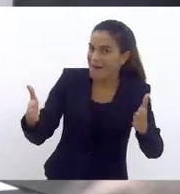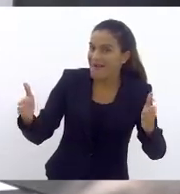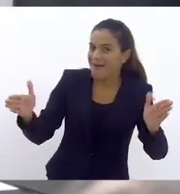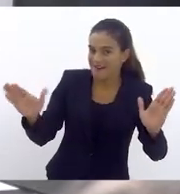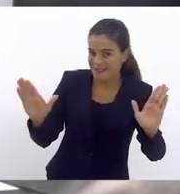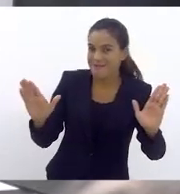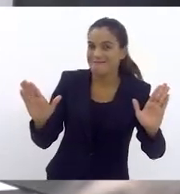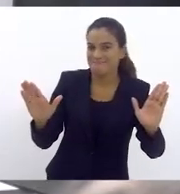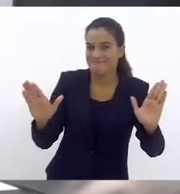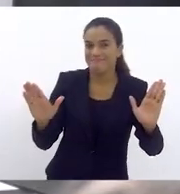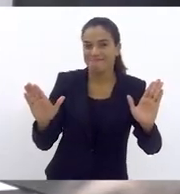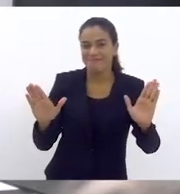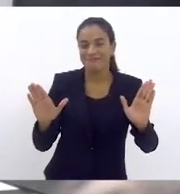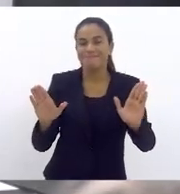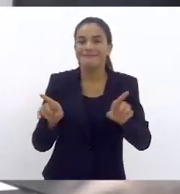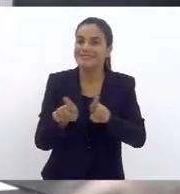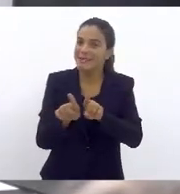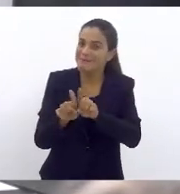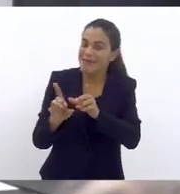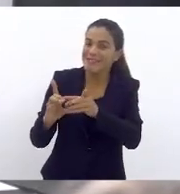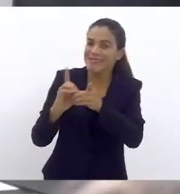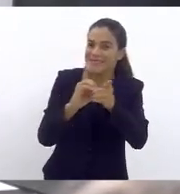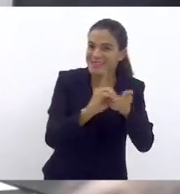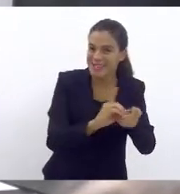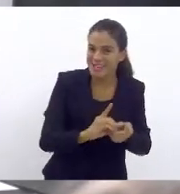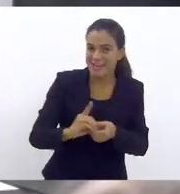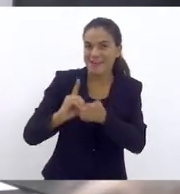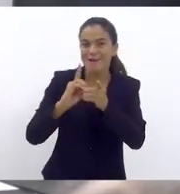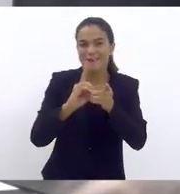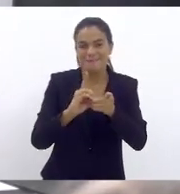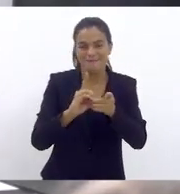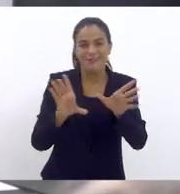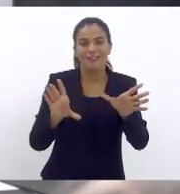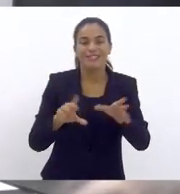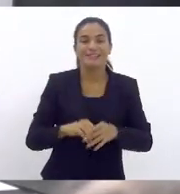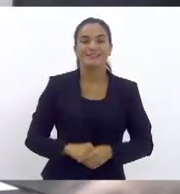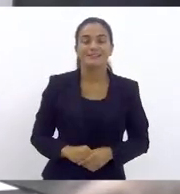pouco mais democratizada no bom sentido ela